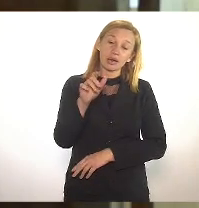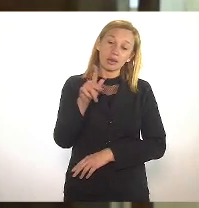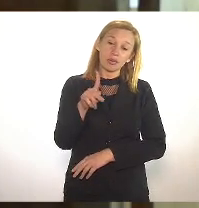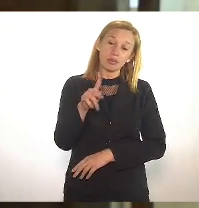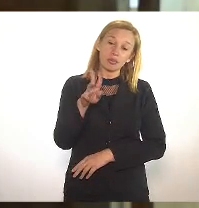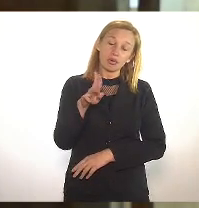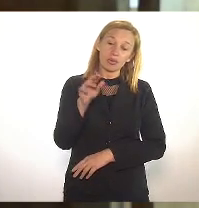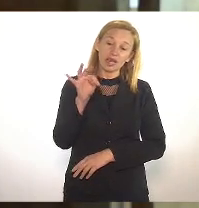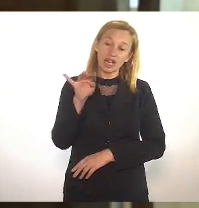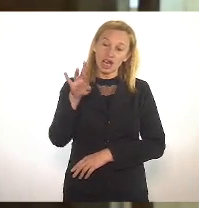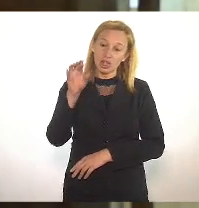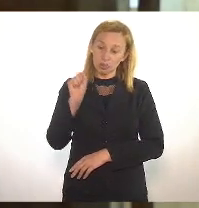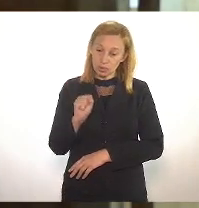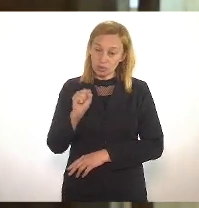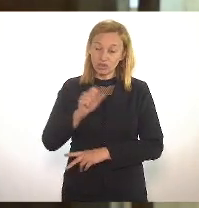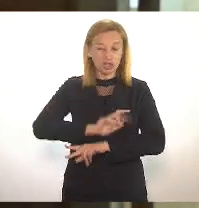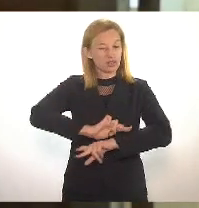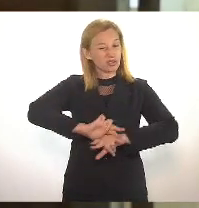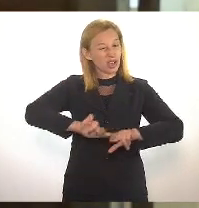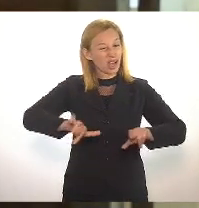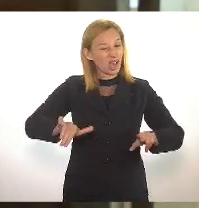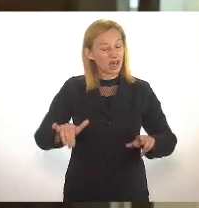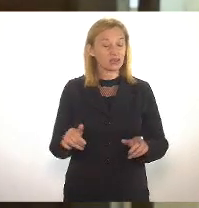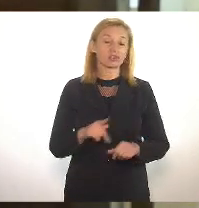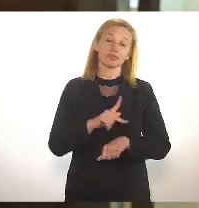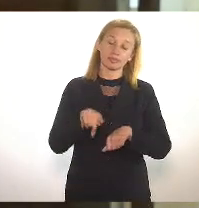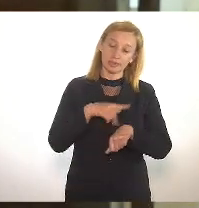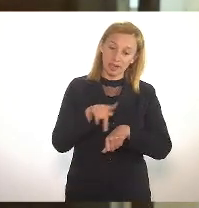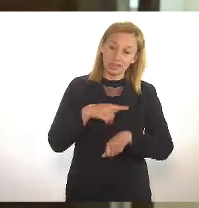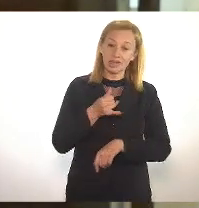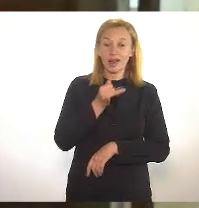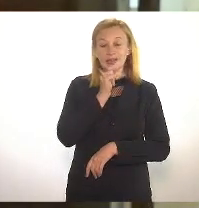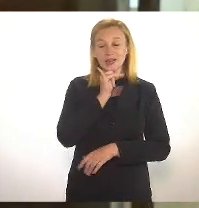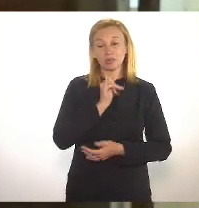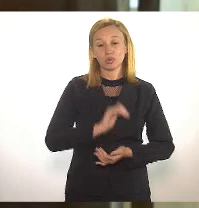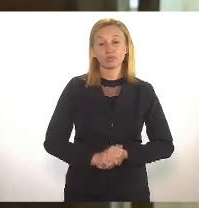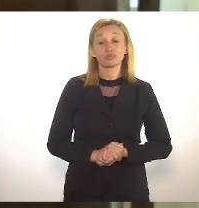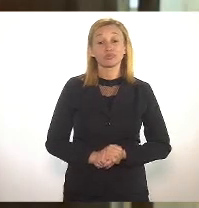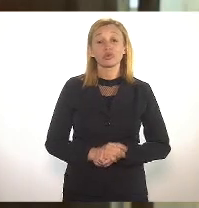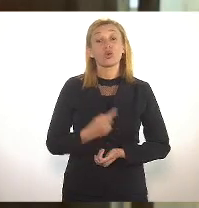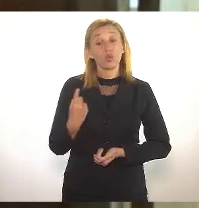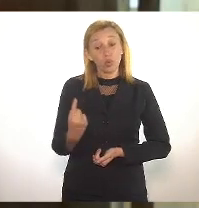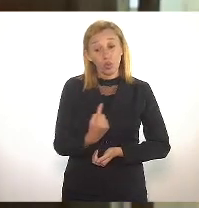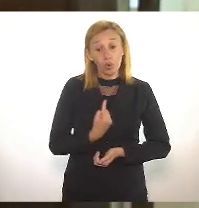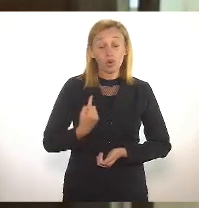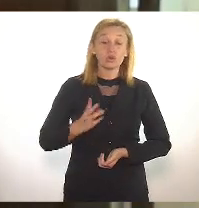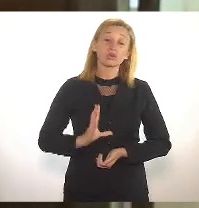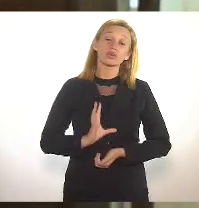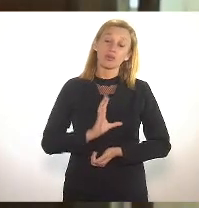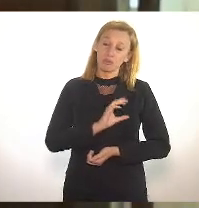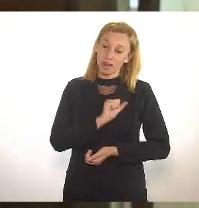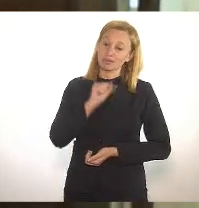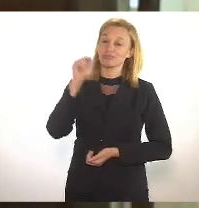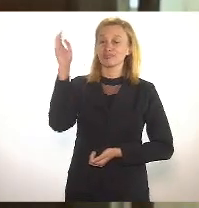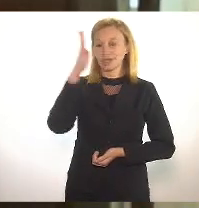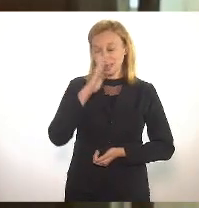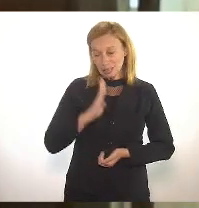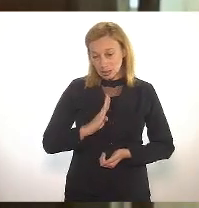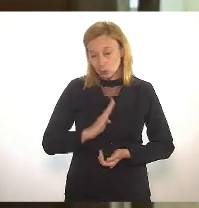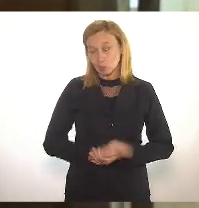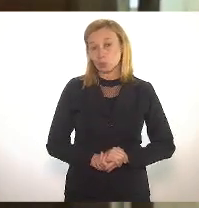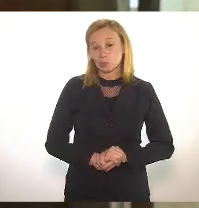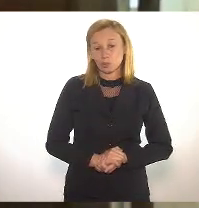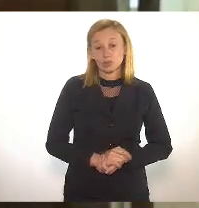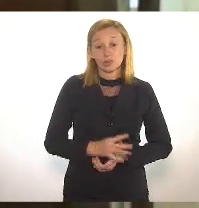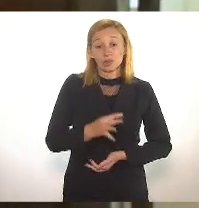de muitos países, como, por exemplo, o nosso querido Brasil, onde